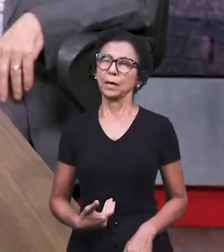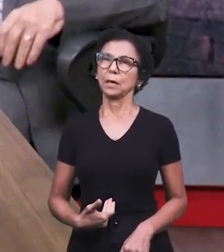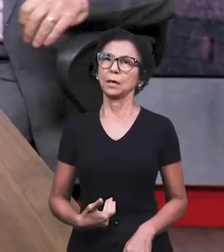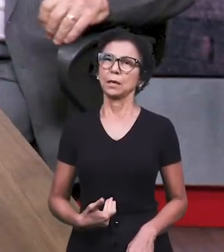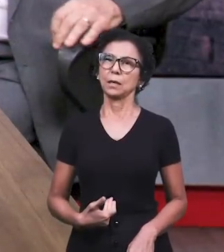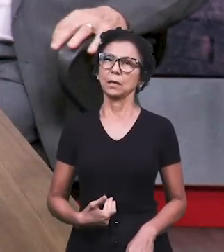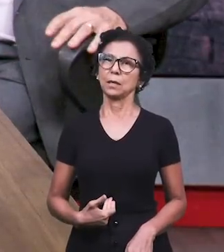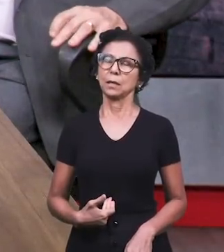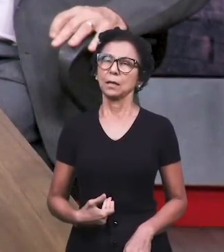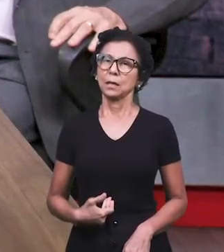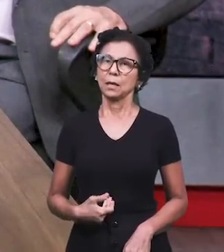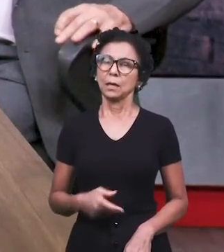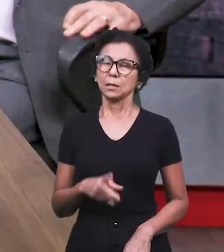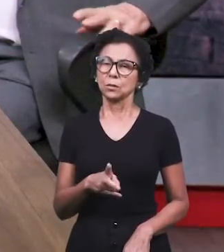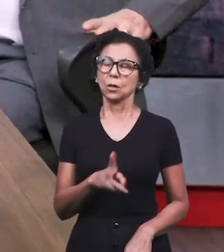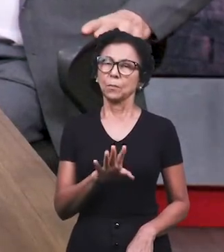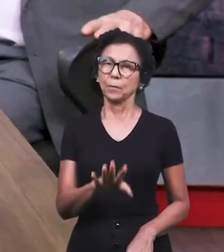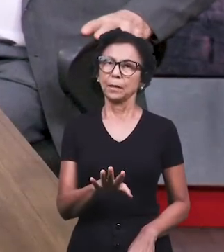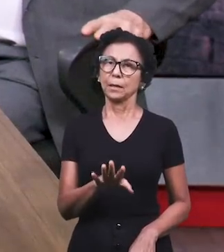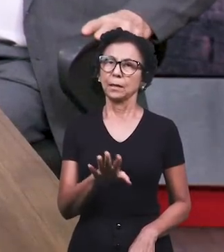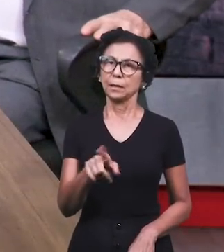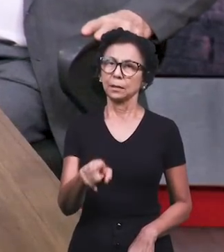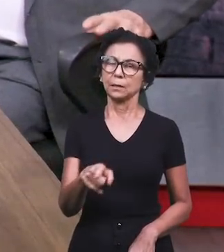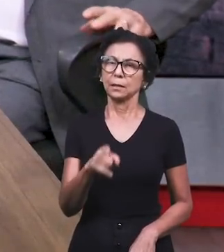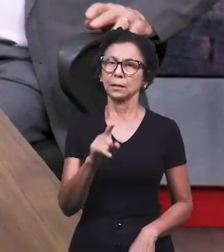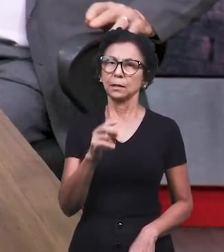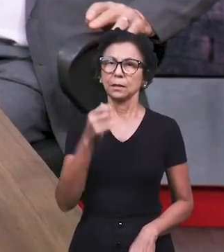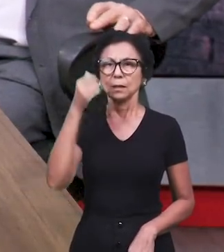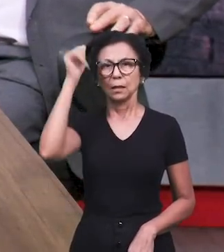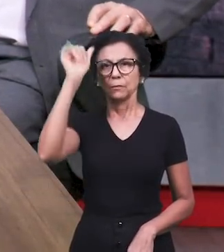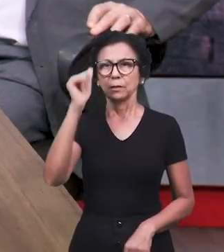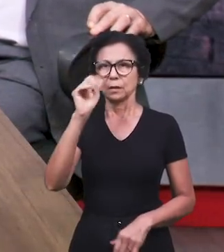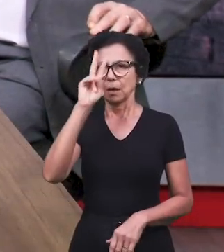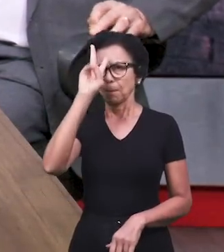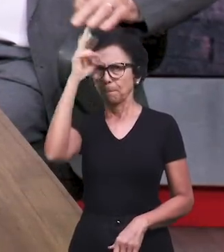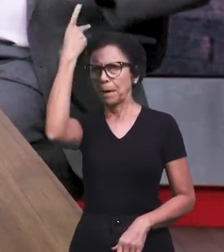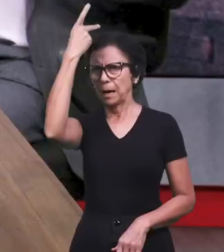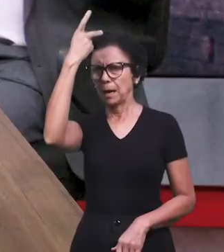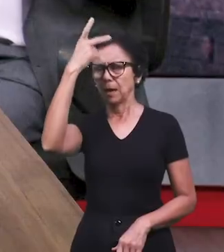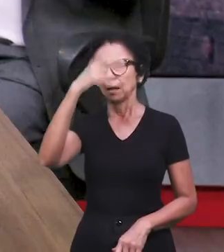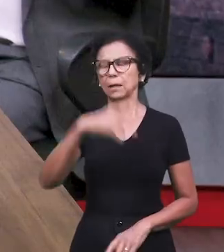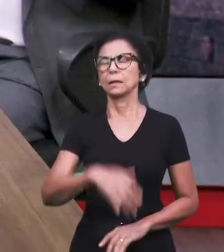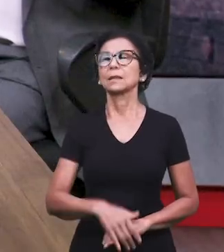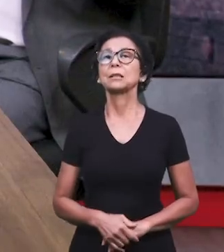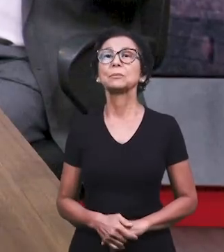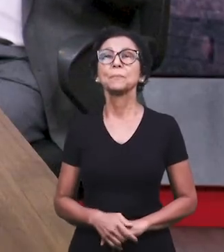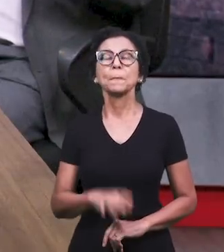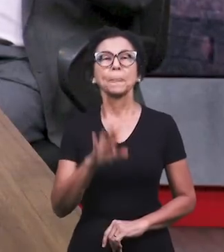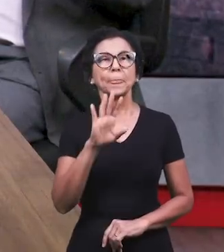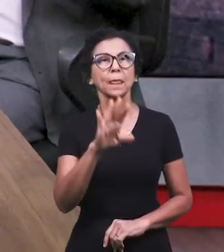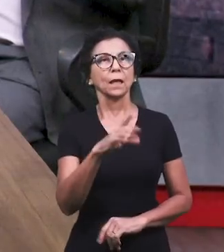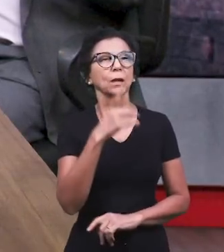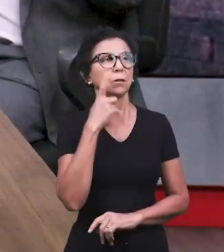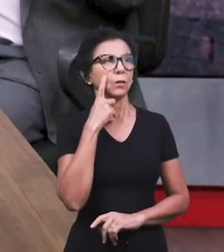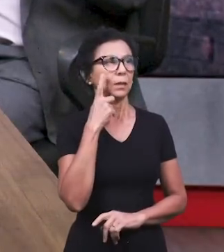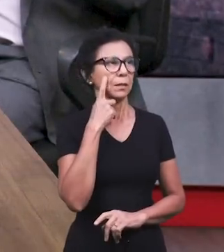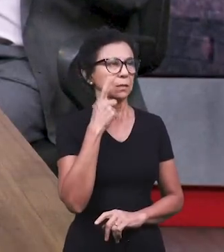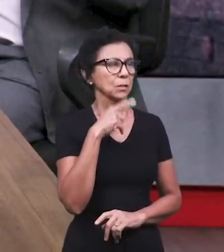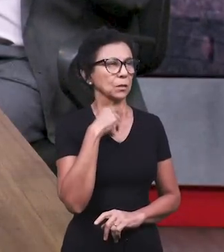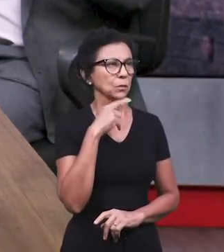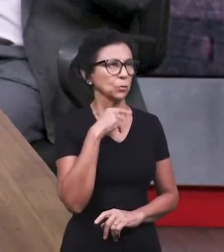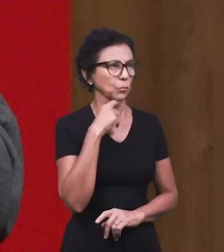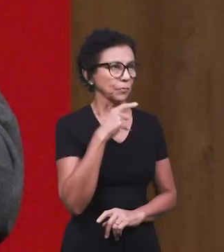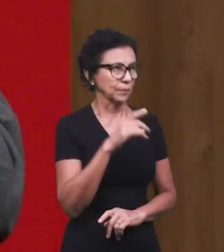manter a paz naquele ambiente, não ter muita guerra ali, não ter revolta, né? Isso era interessante. Isso fazia muito isso. Agora, olha só a dúvida